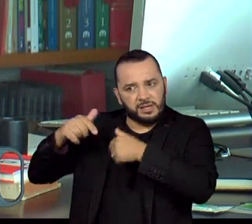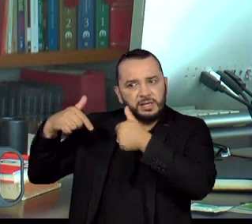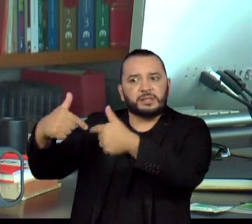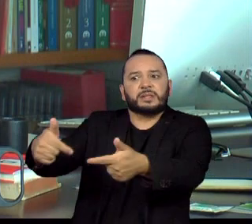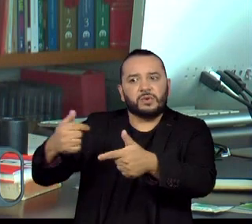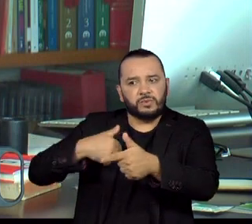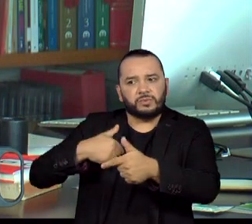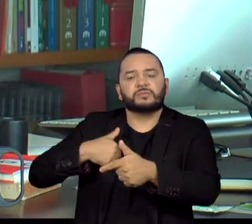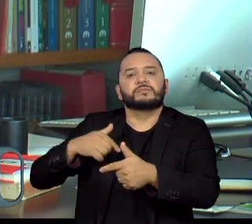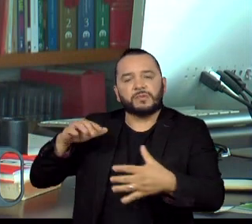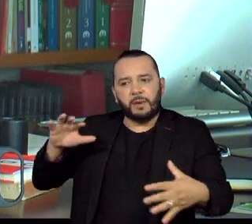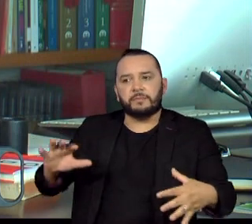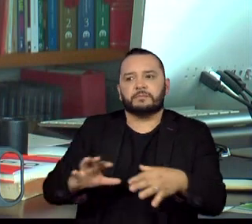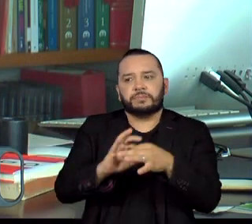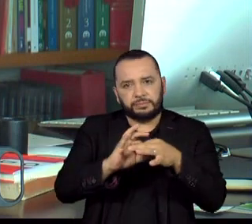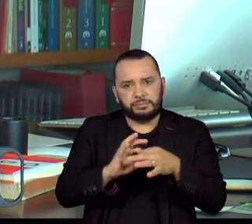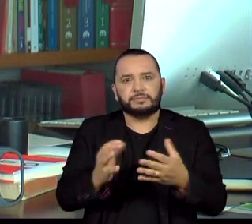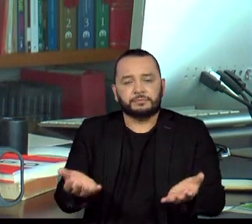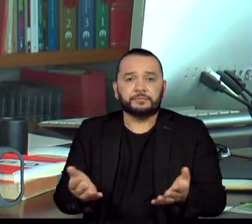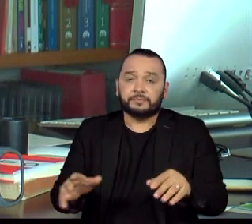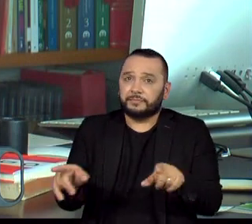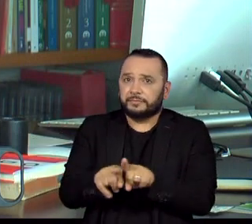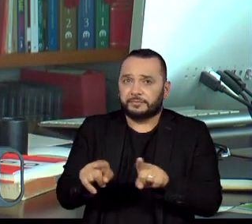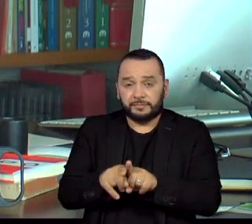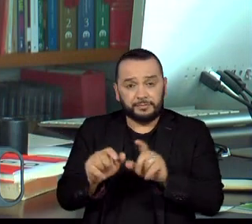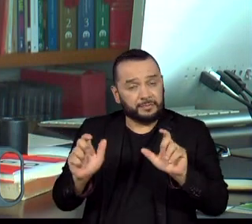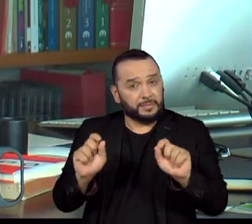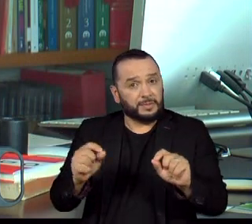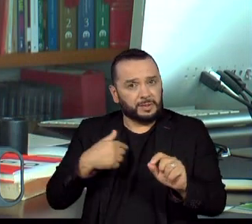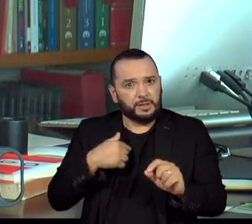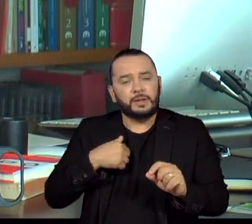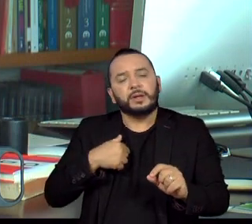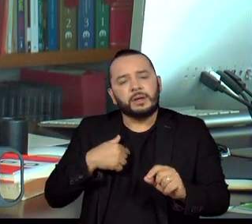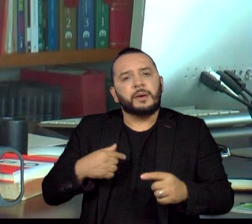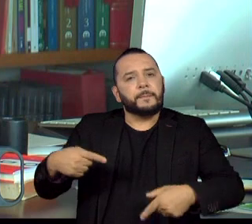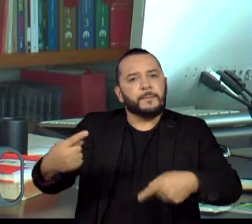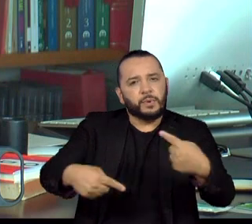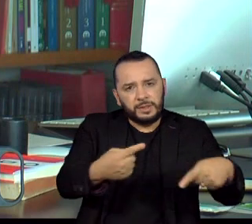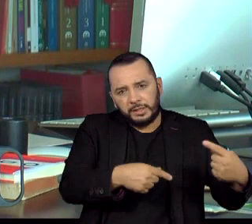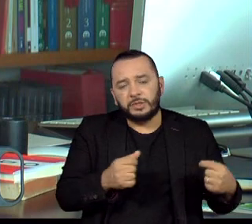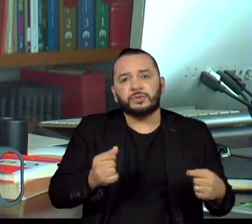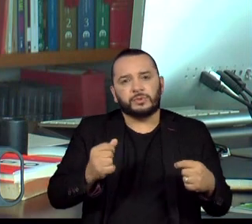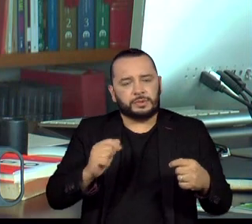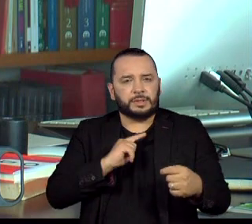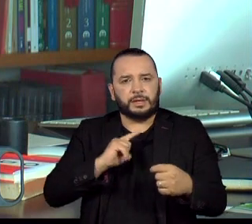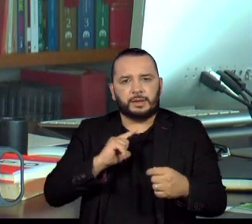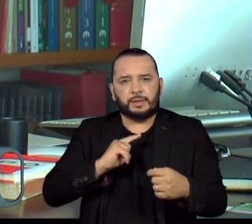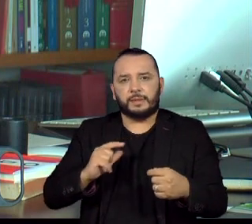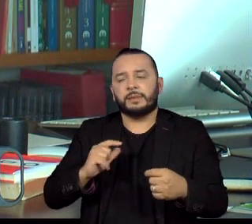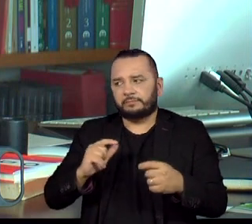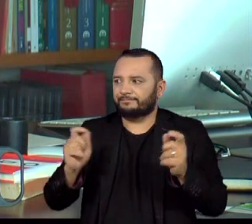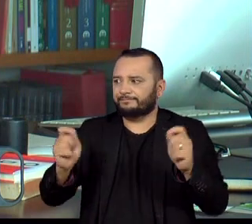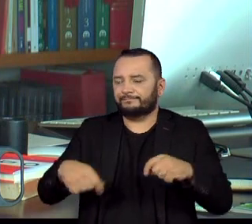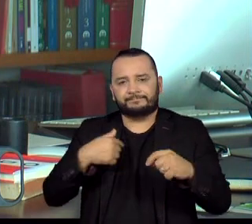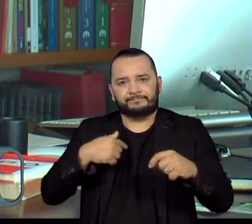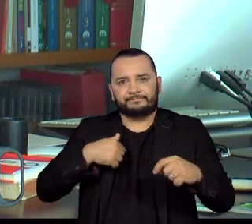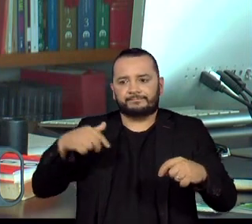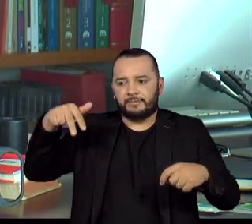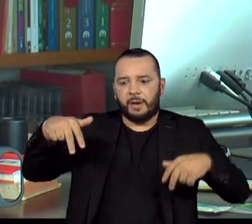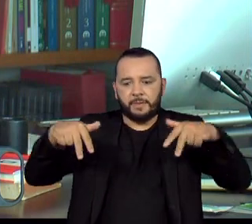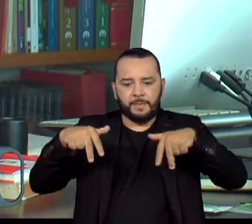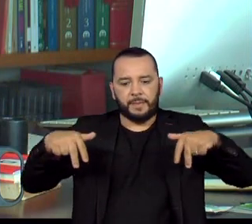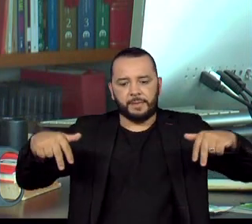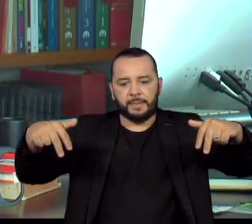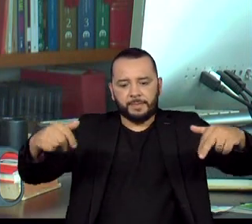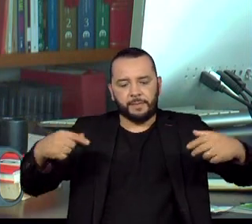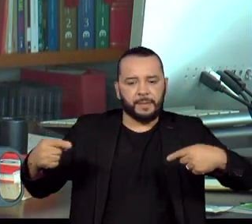assim. Então, se tu consegue colocar políticos em debate racionalmente, assim, vem cá, mas como é que você acha que mais armas